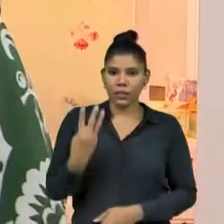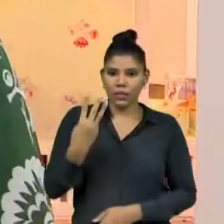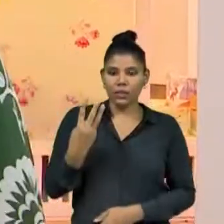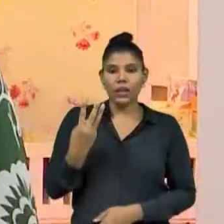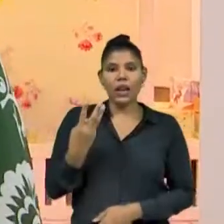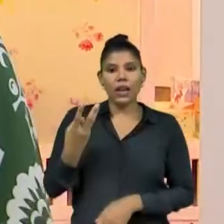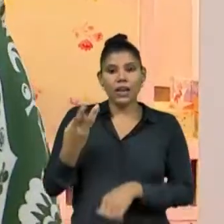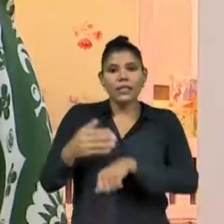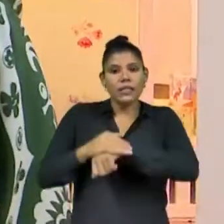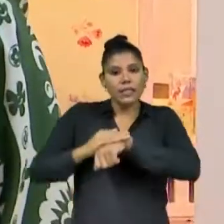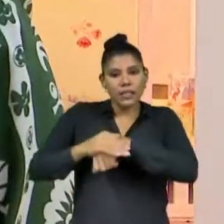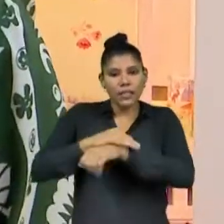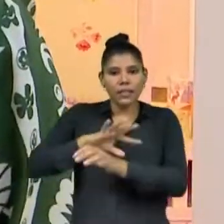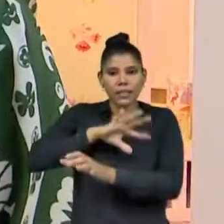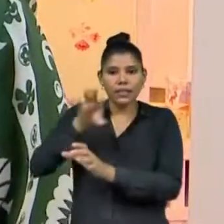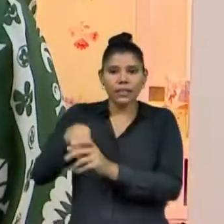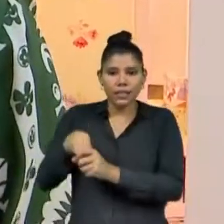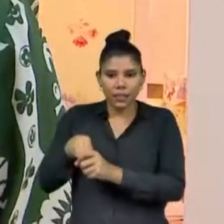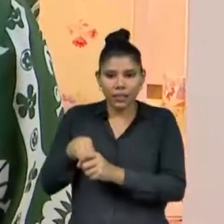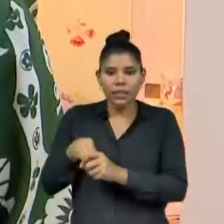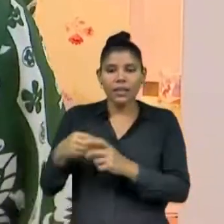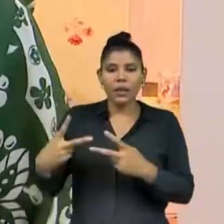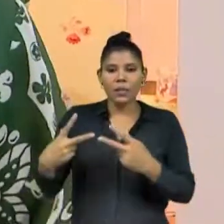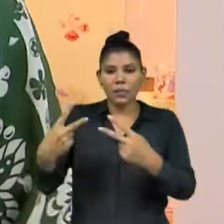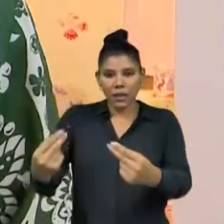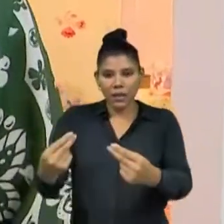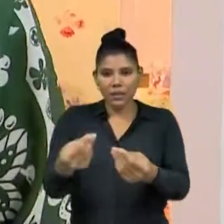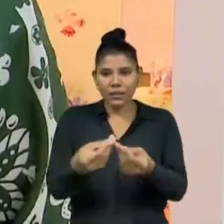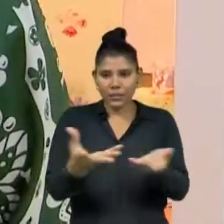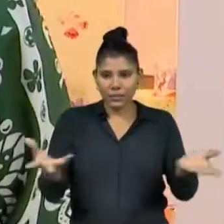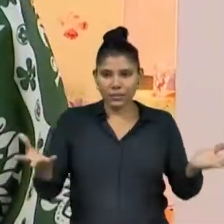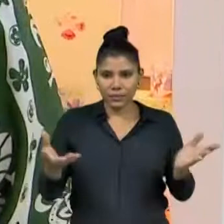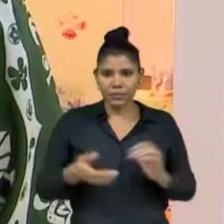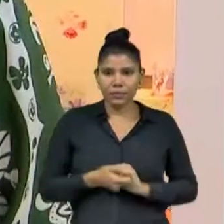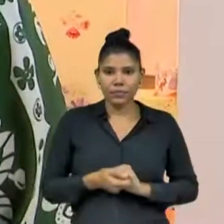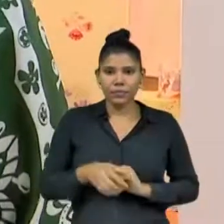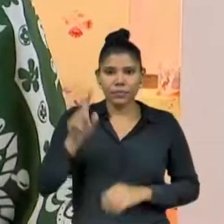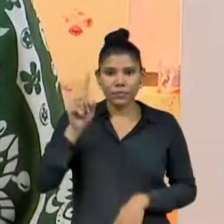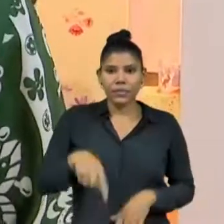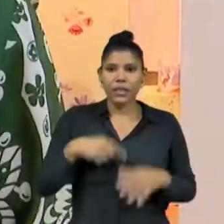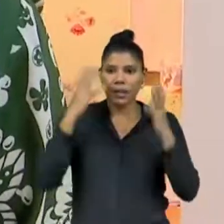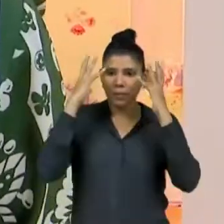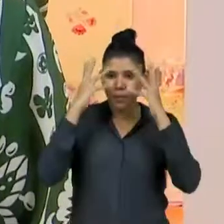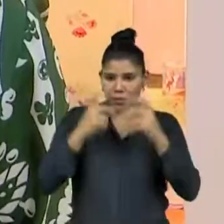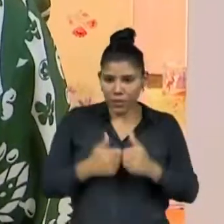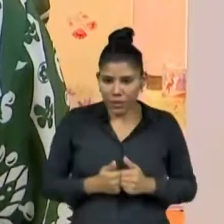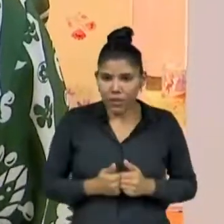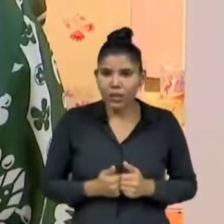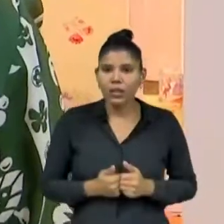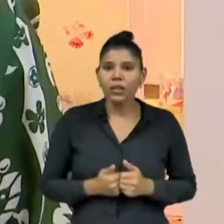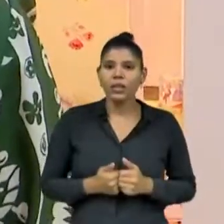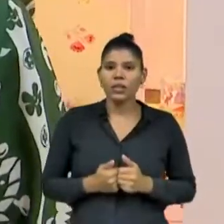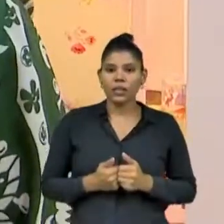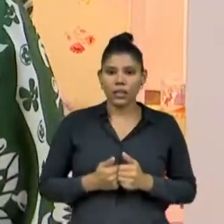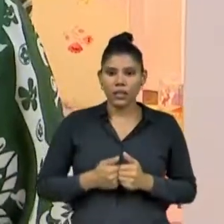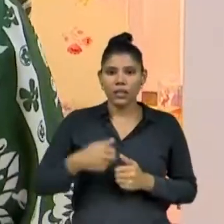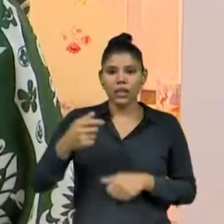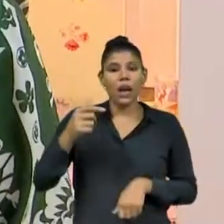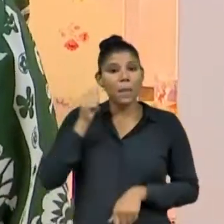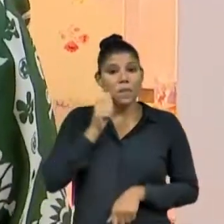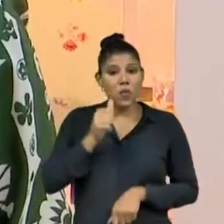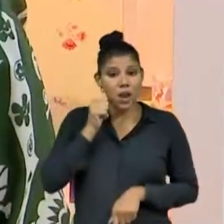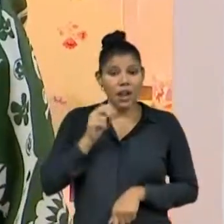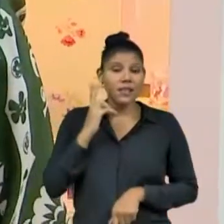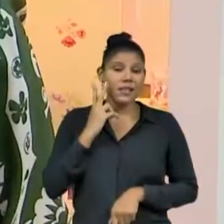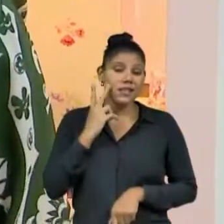é mais um presente que você pode levar para casa também. E é uma embalagem super bonita, desenhada por uma artista plástica cearense. Eu tenho certeza